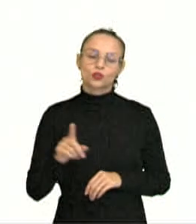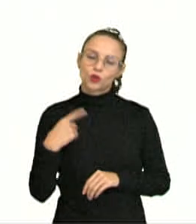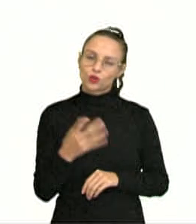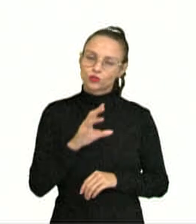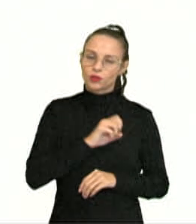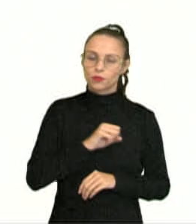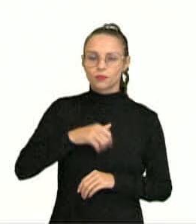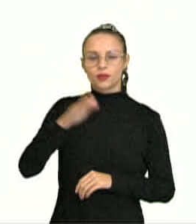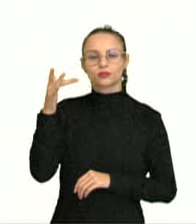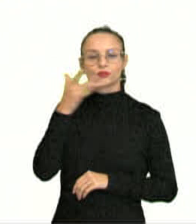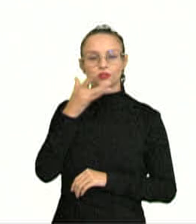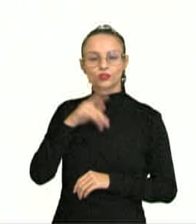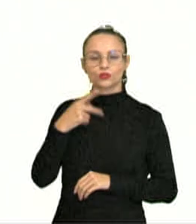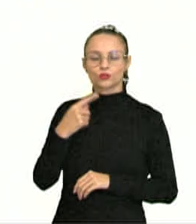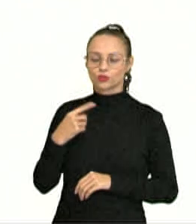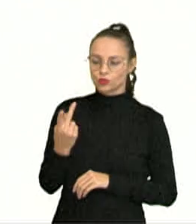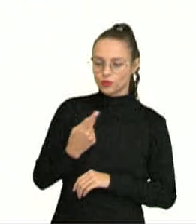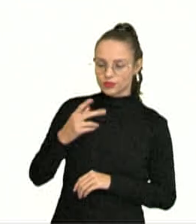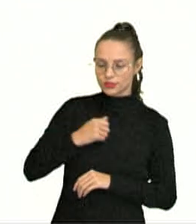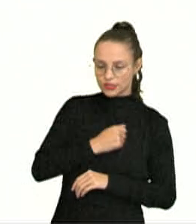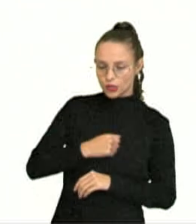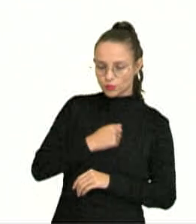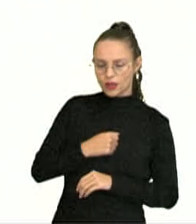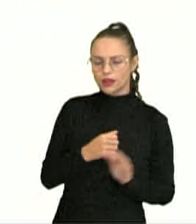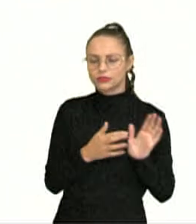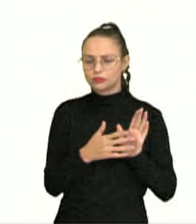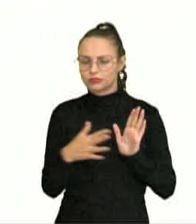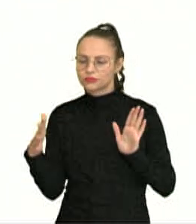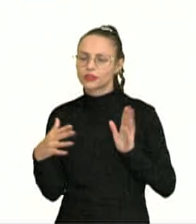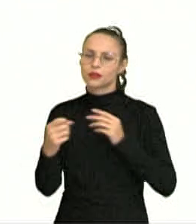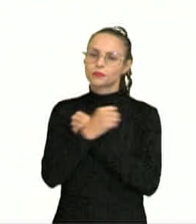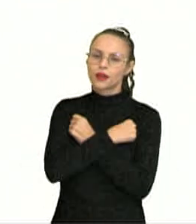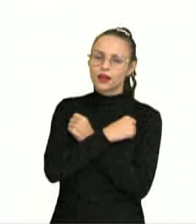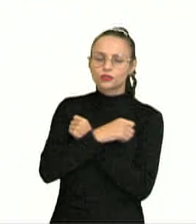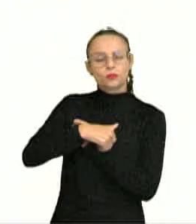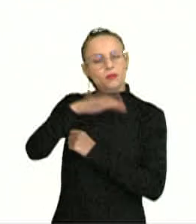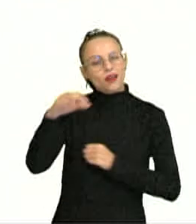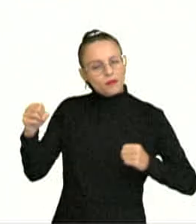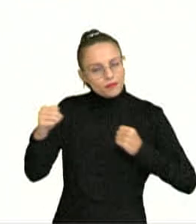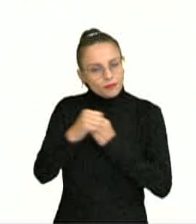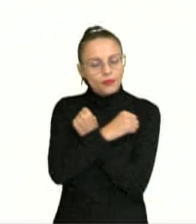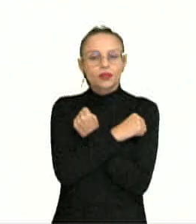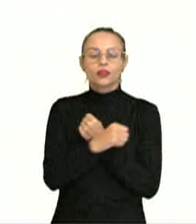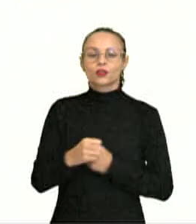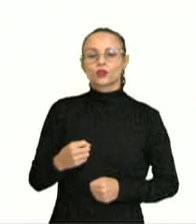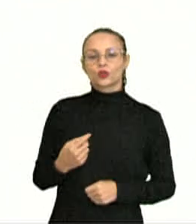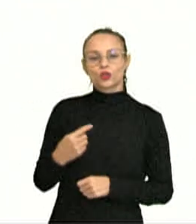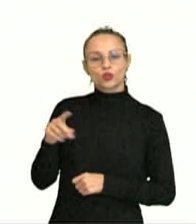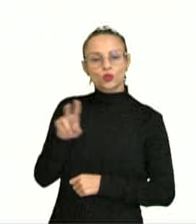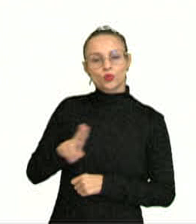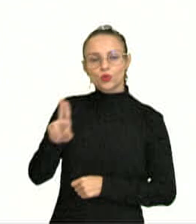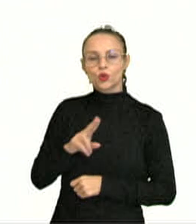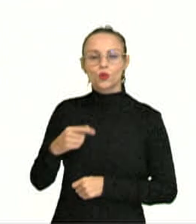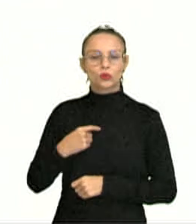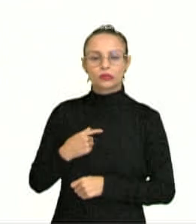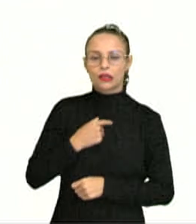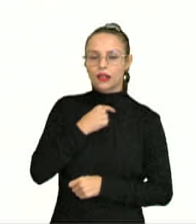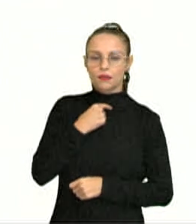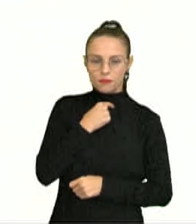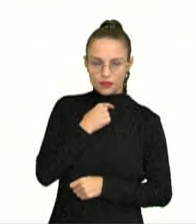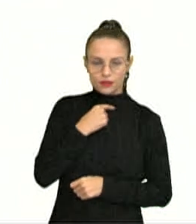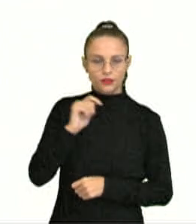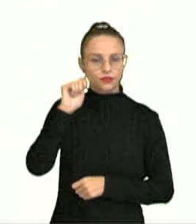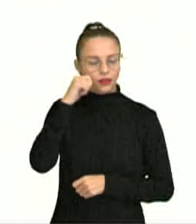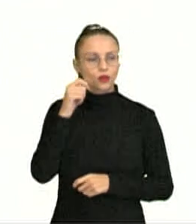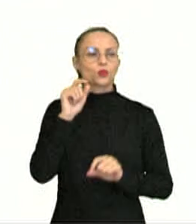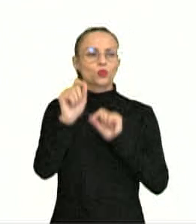mais gostoso, nossa saudade dura mais, nosso abraço mais apertado, nós não usa black ties. O